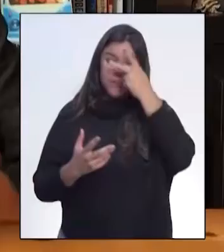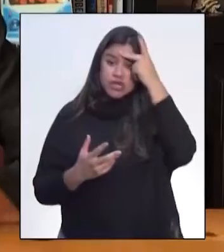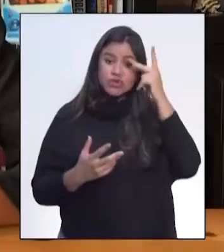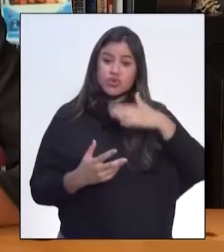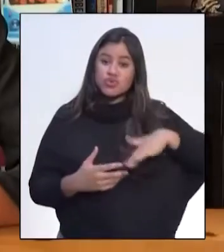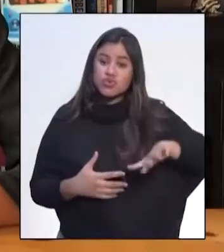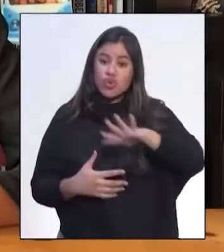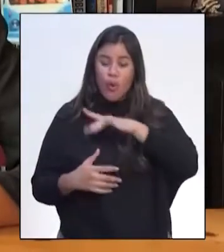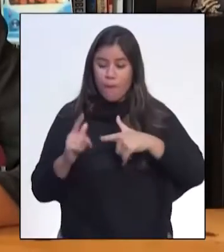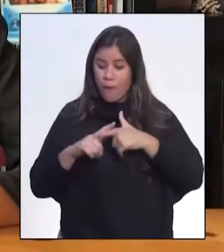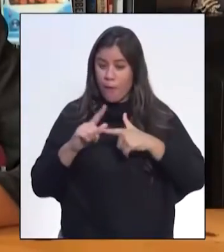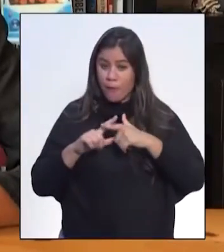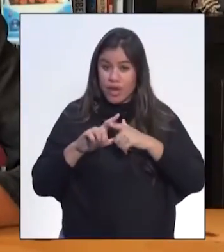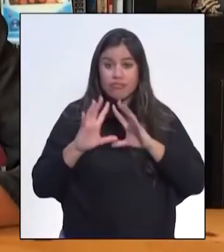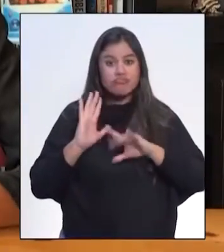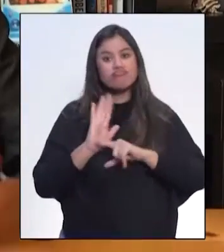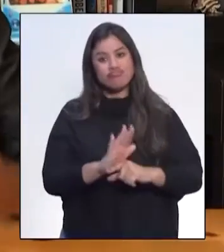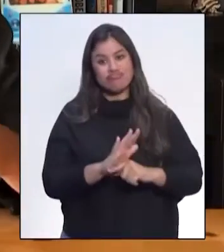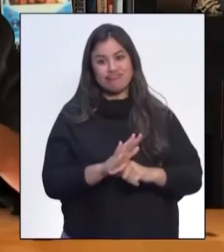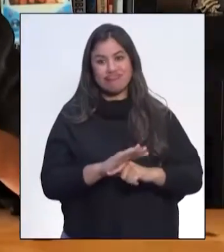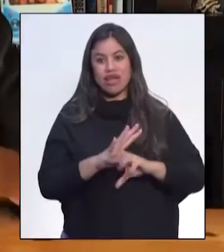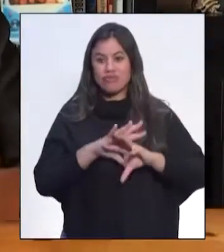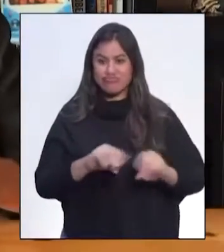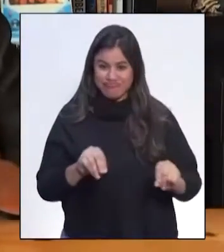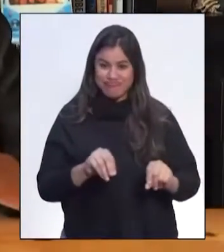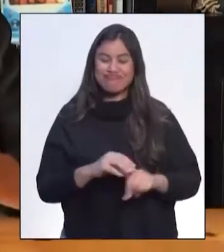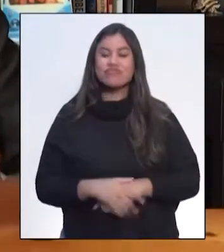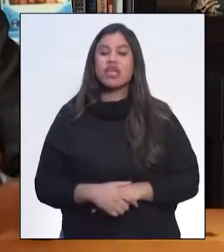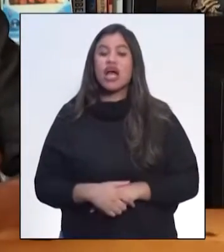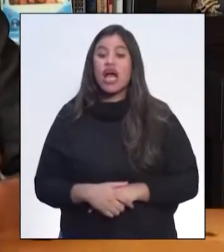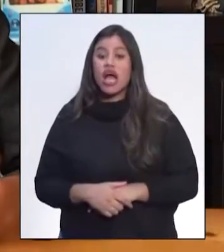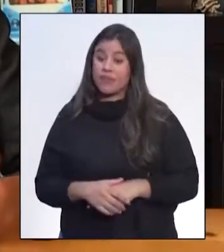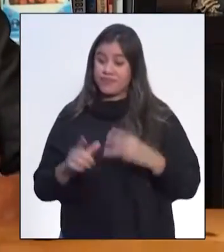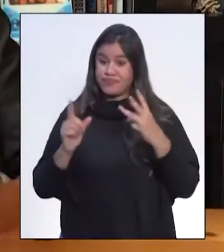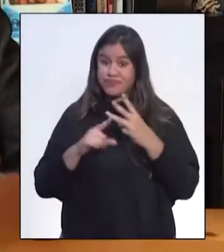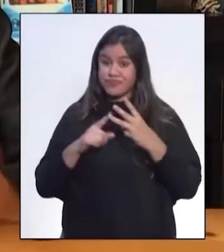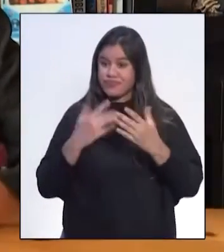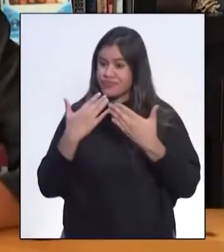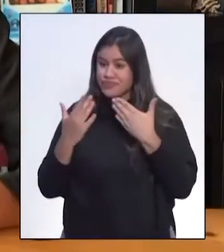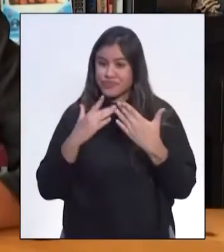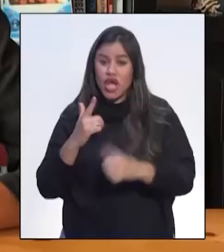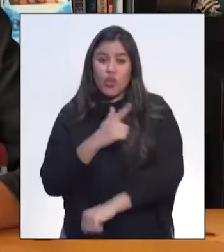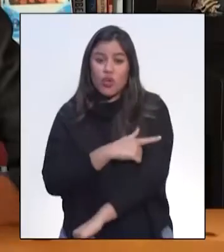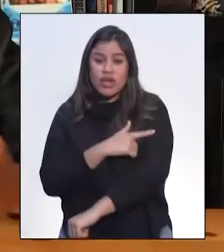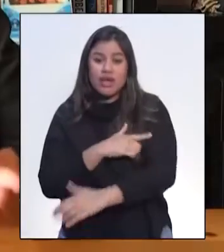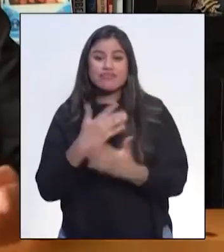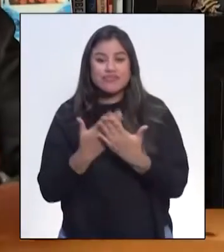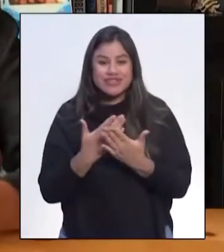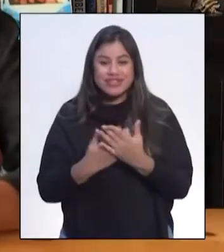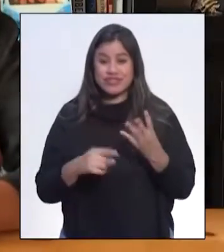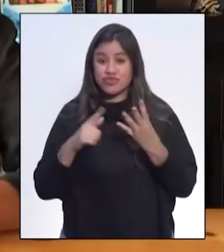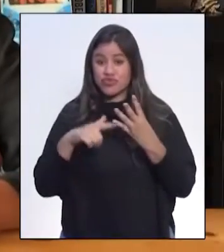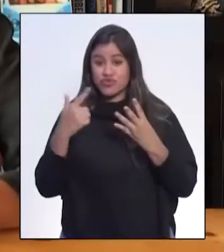os diferentes problemas encontrados nas cidades. Nós conversamos com estudantes sobre o Grêmio Estudantil e ainda